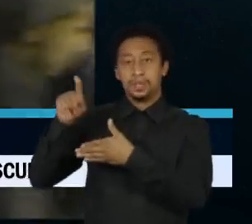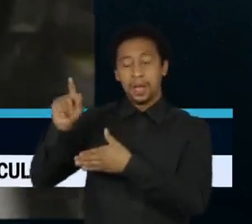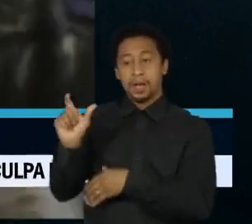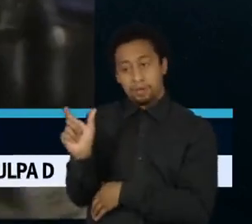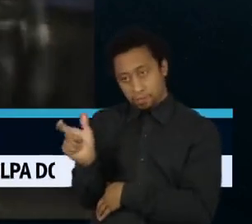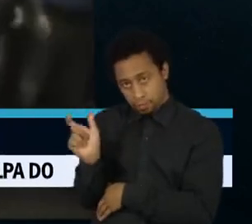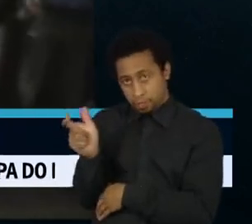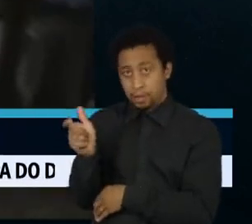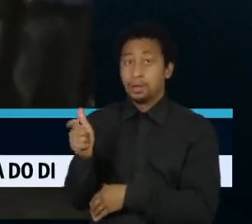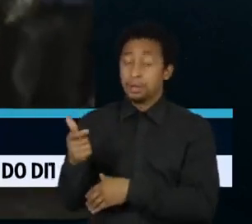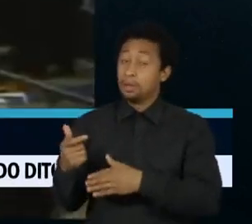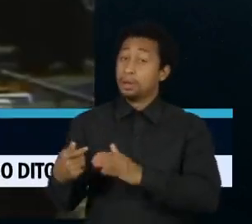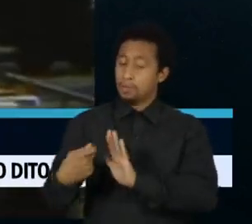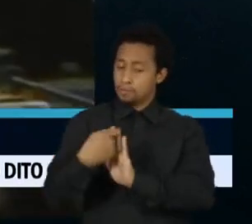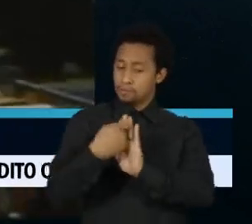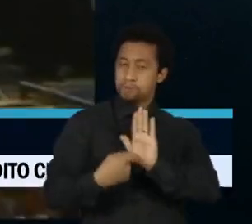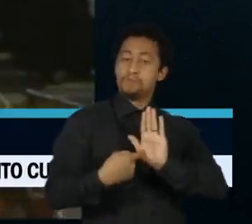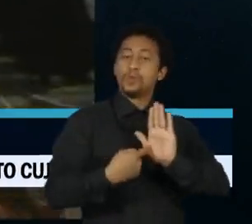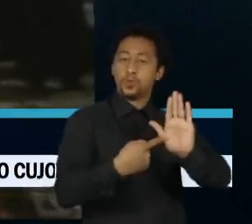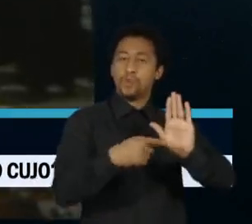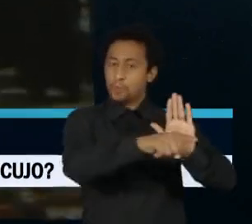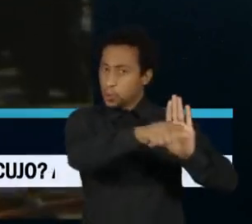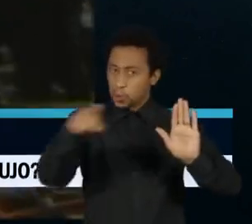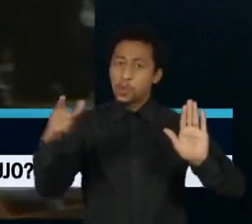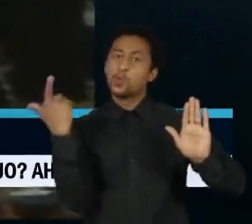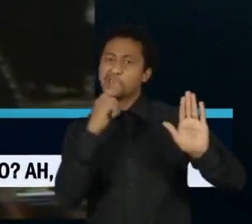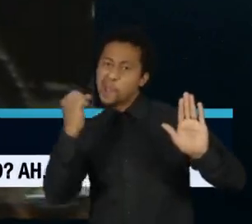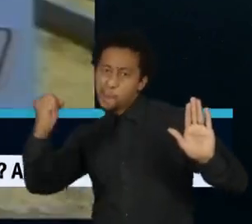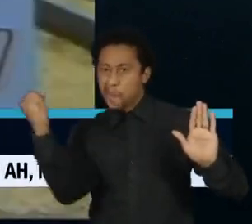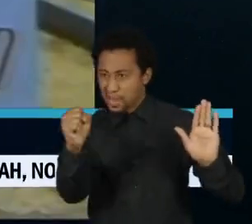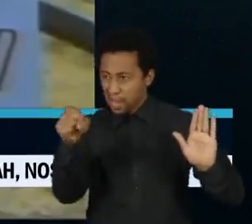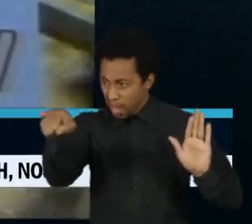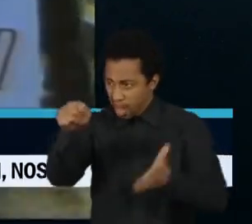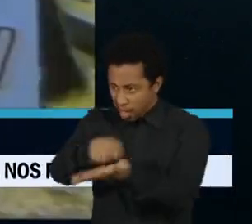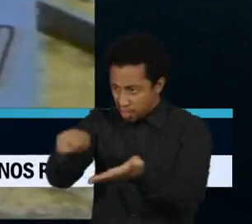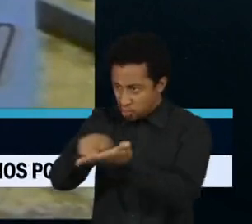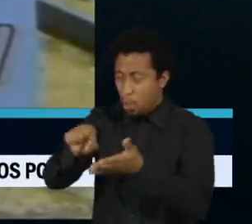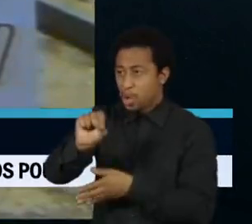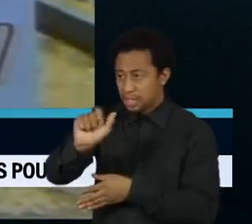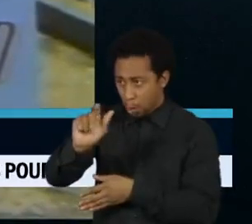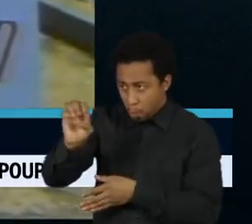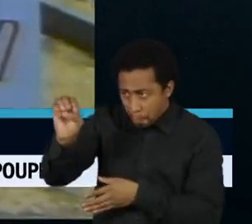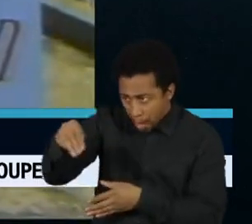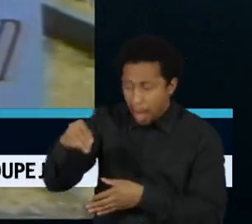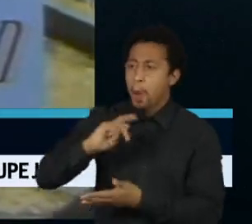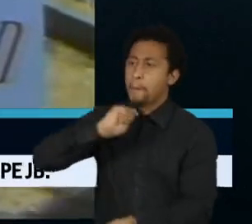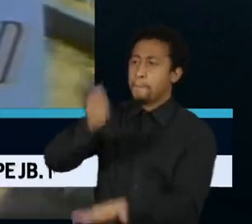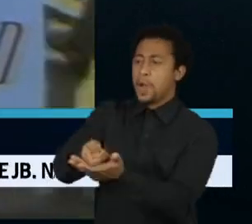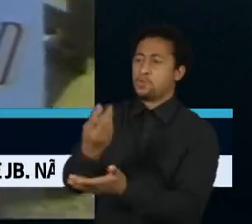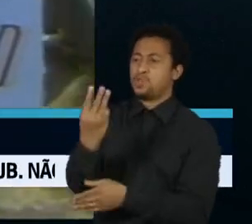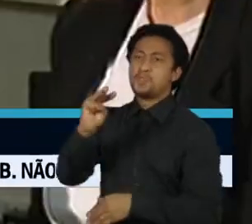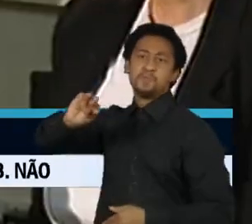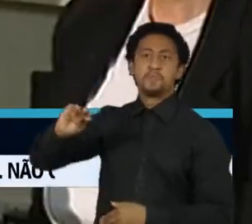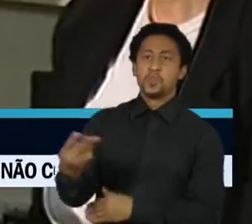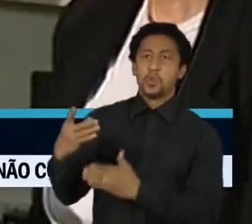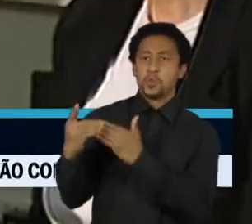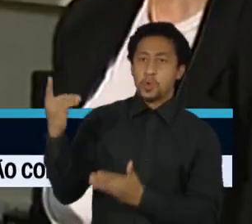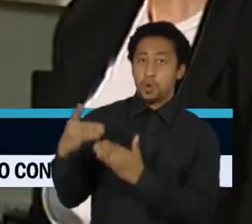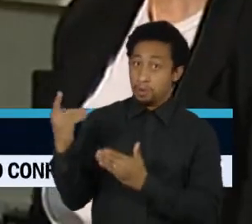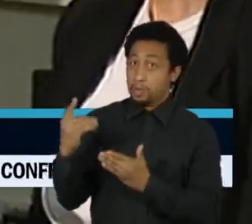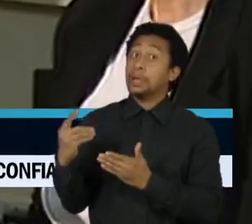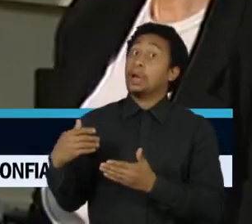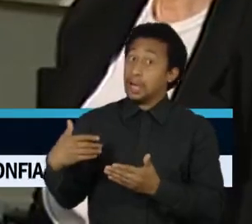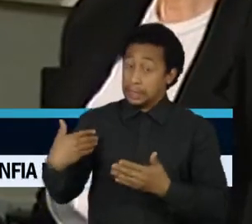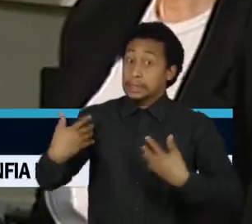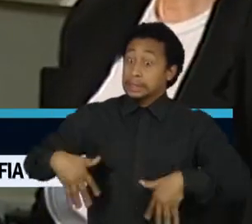emitiu uma fato a ou edito pela cabeça do escritor e ofereceu uma recompensa de 3 milhões de dólares Crush